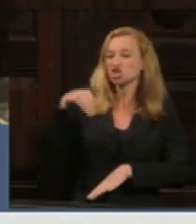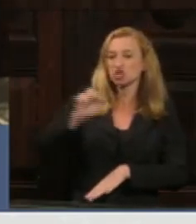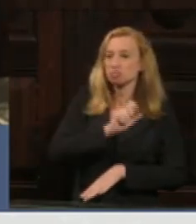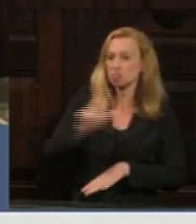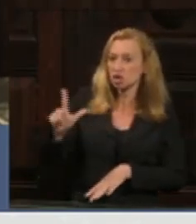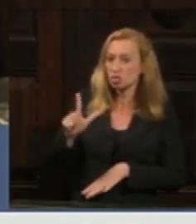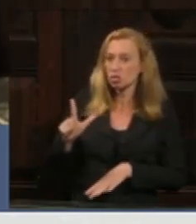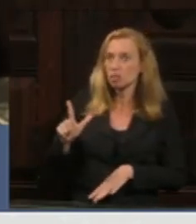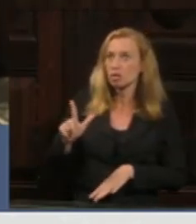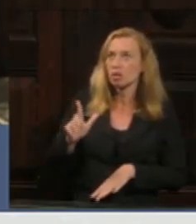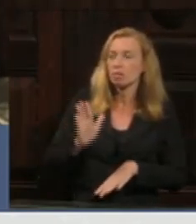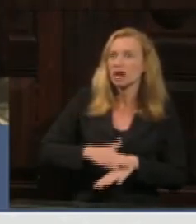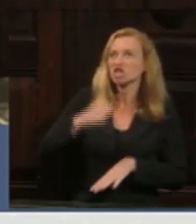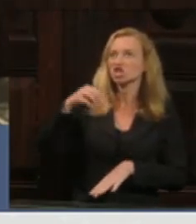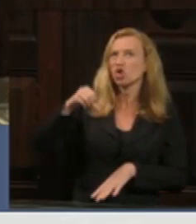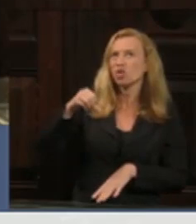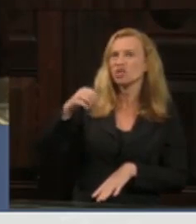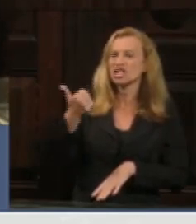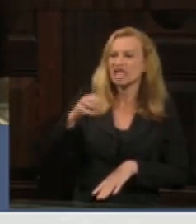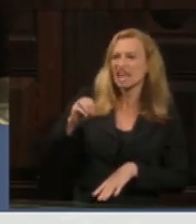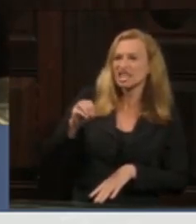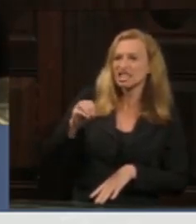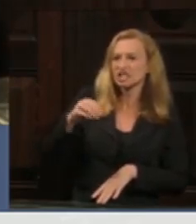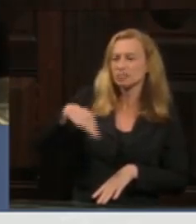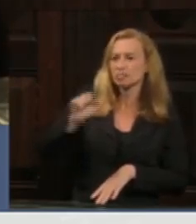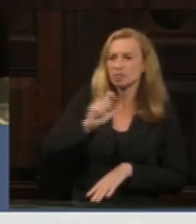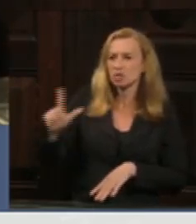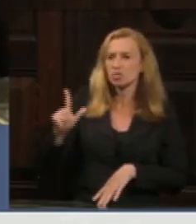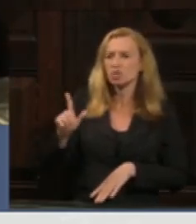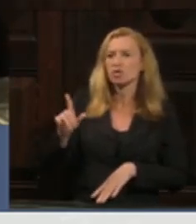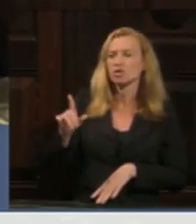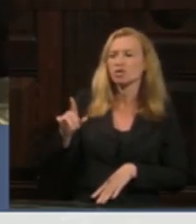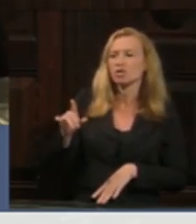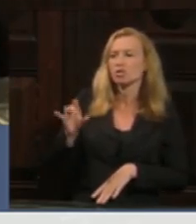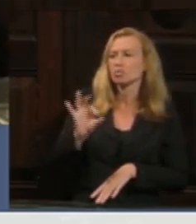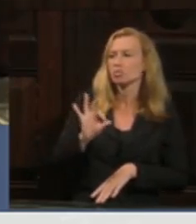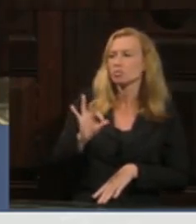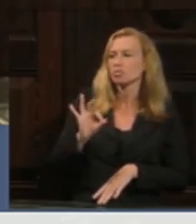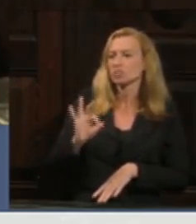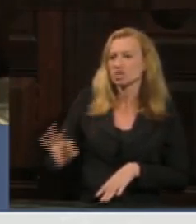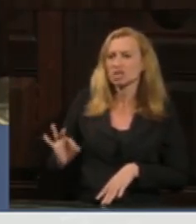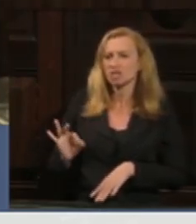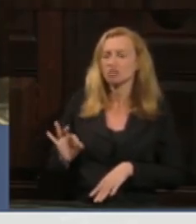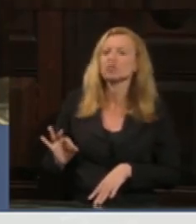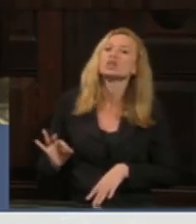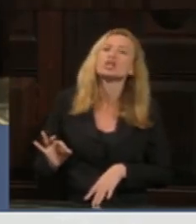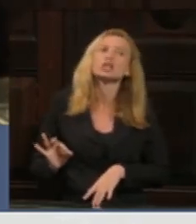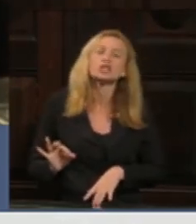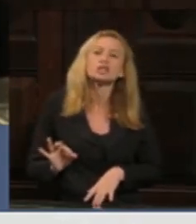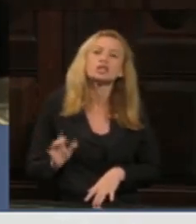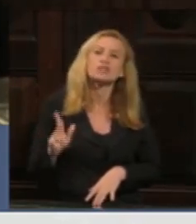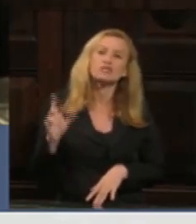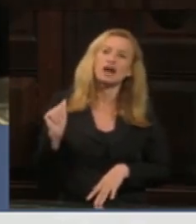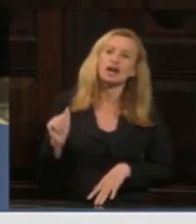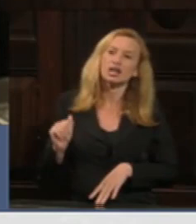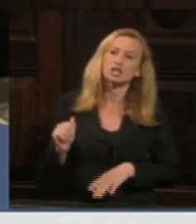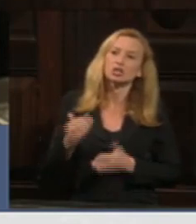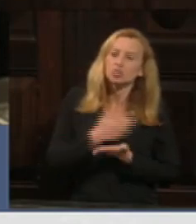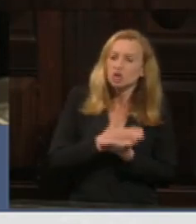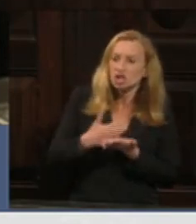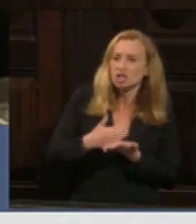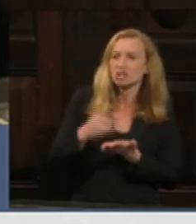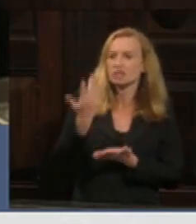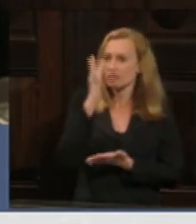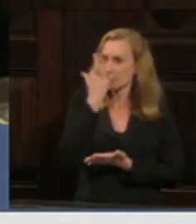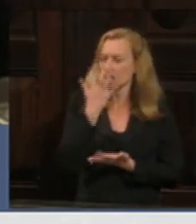mil vagas, que já teria reduzido em cerca de 50% ou um pouquinho mais as vagas que faltavam no início de fevereiro, foi a declaração do